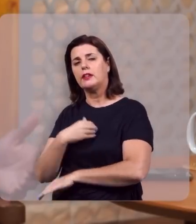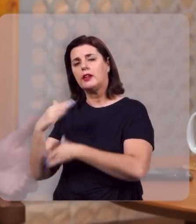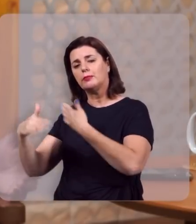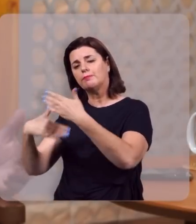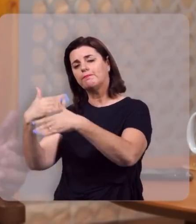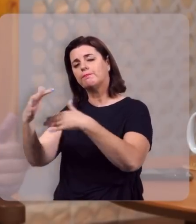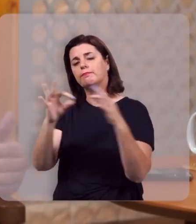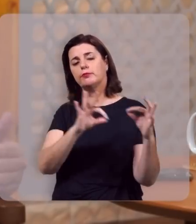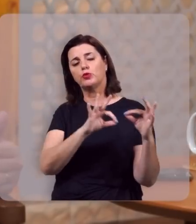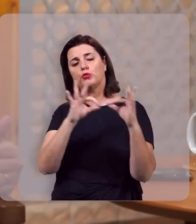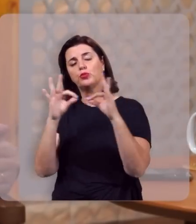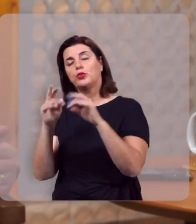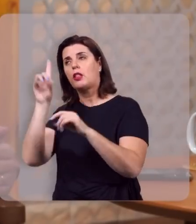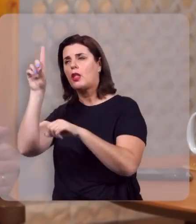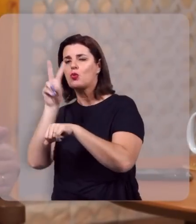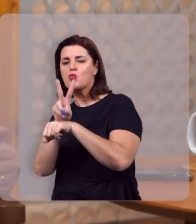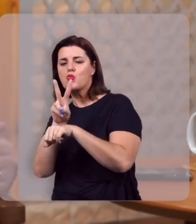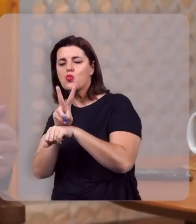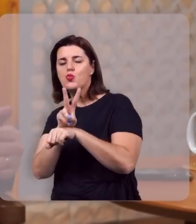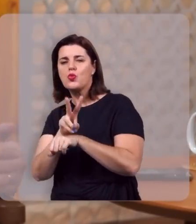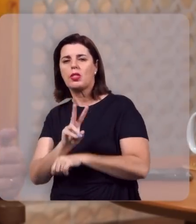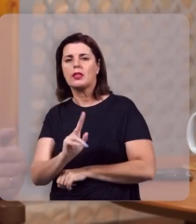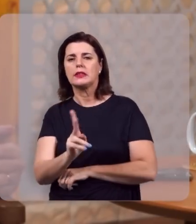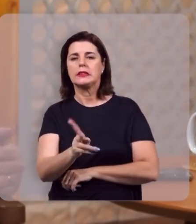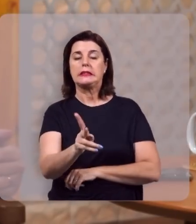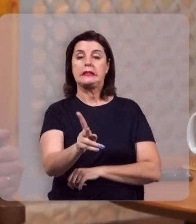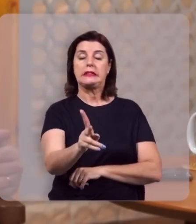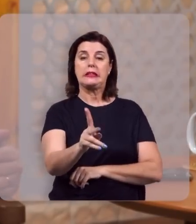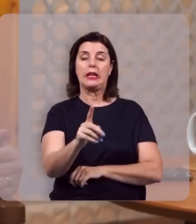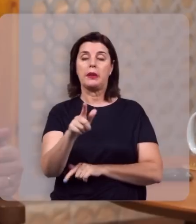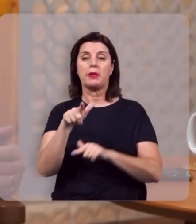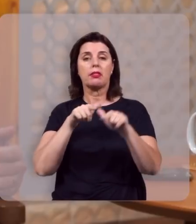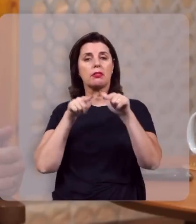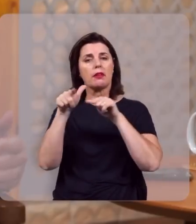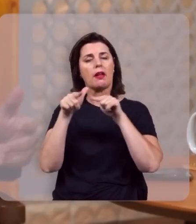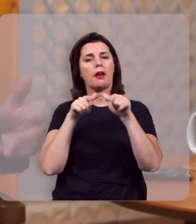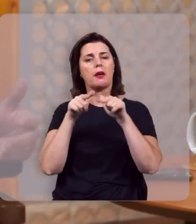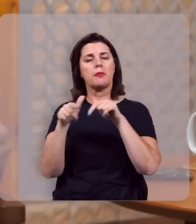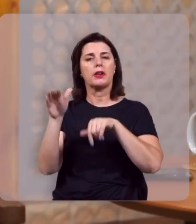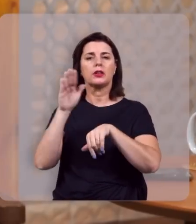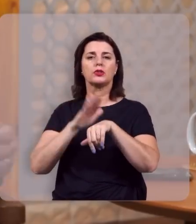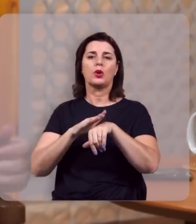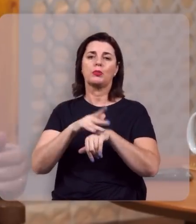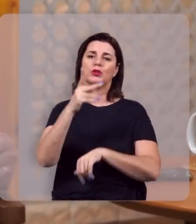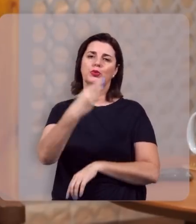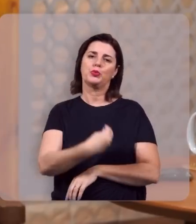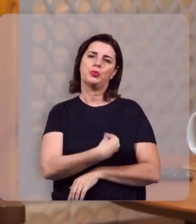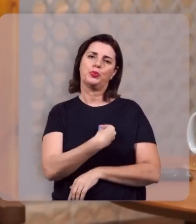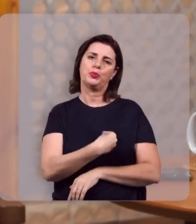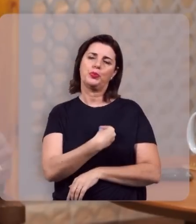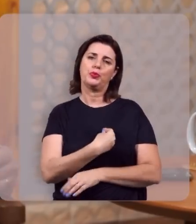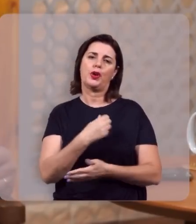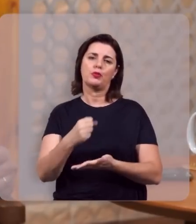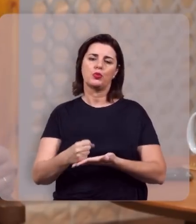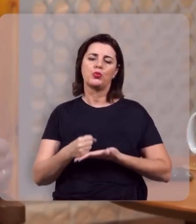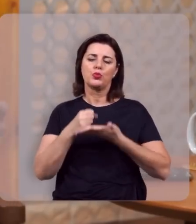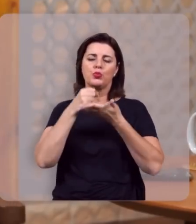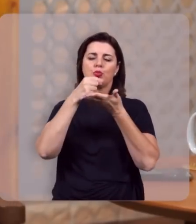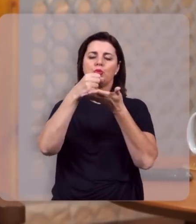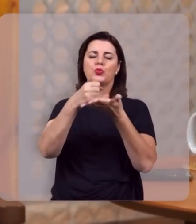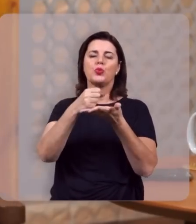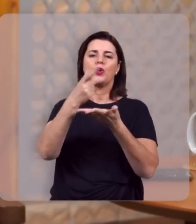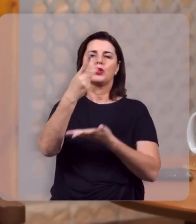vida, de toda a sua trajetória, ele esteve cuidando de você, ele esteve agindo sobre a sua